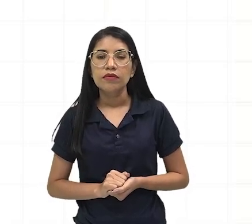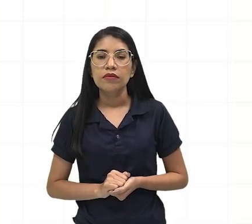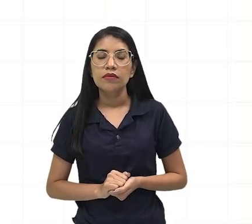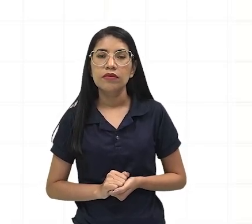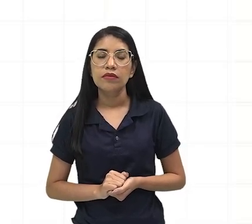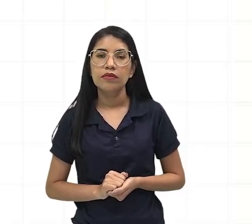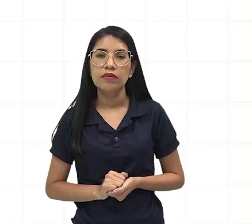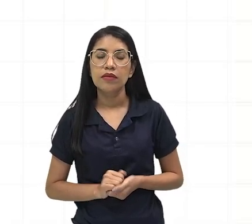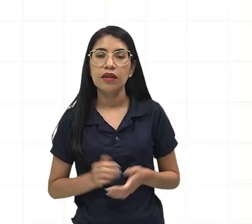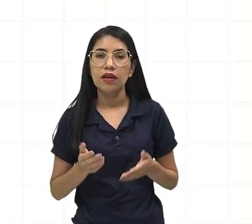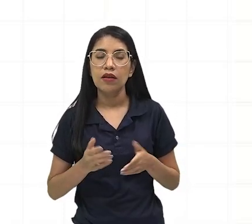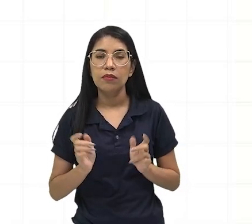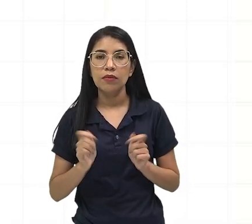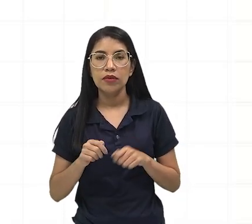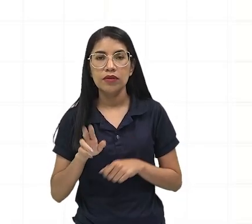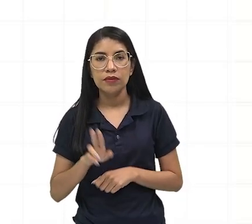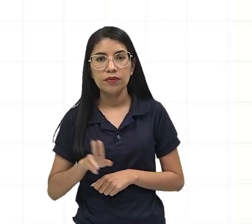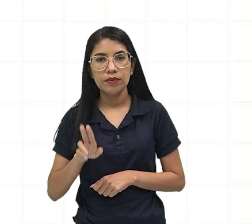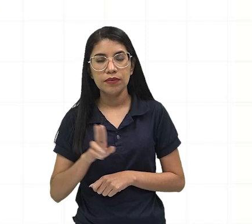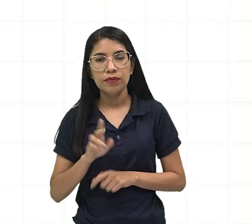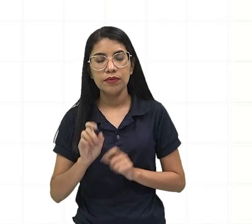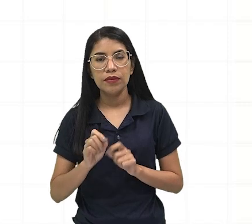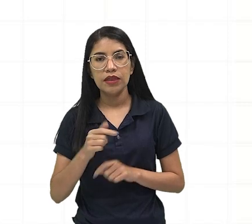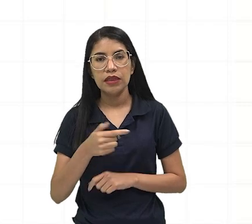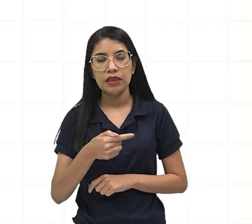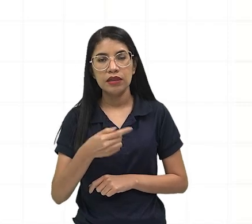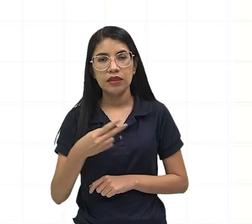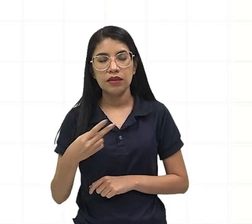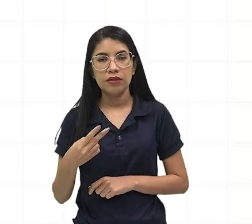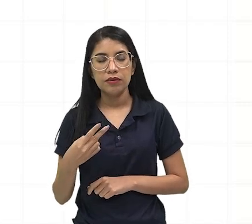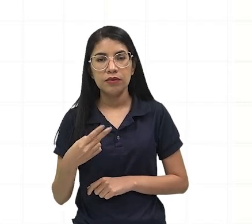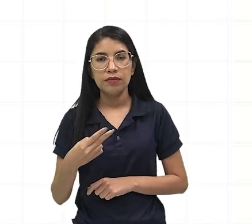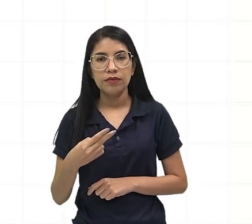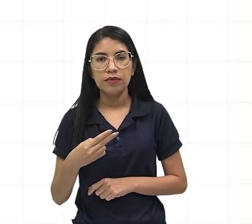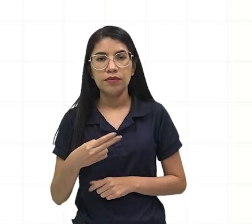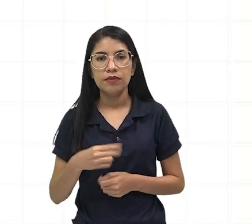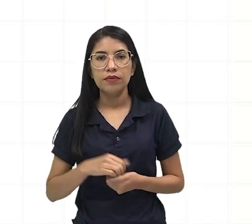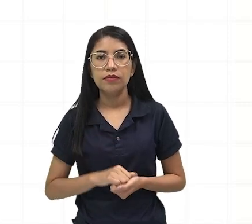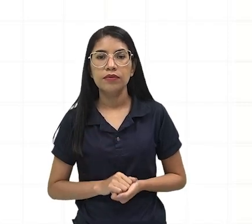agora nós vamos utilizar aqui 72